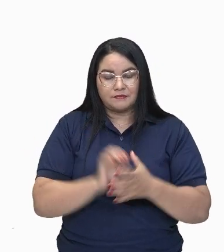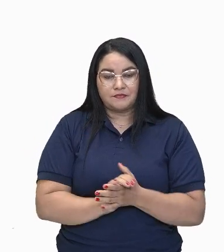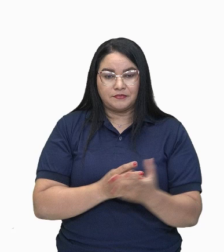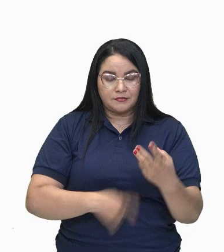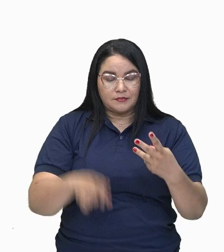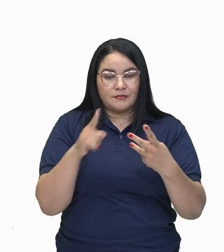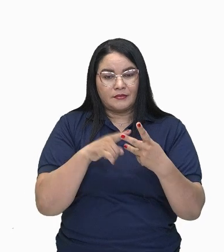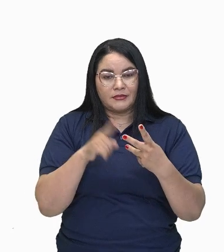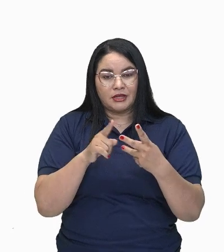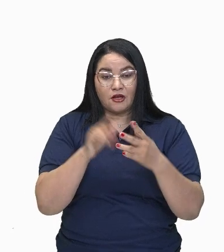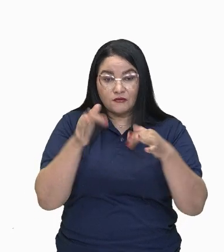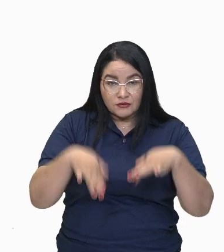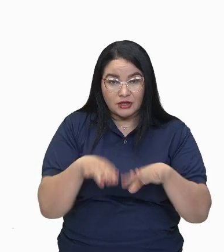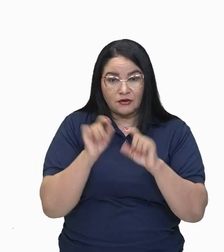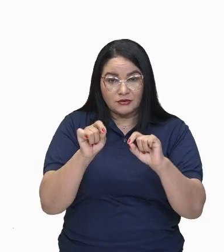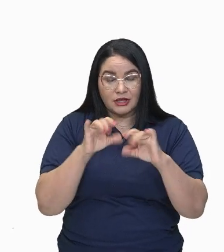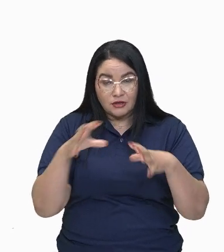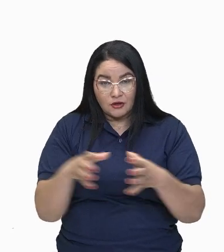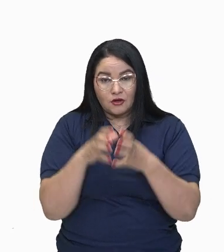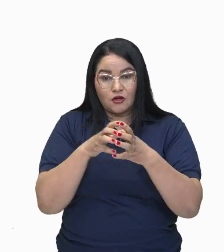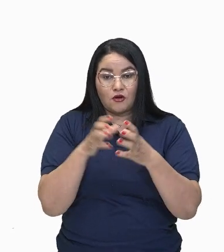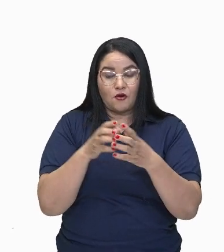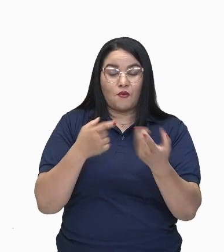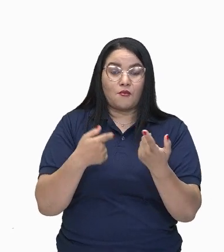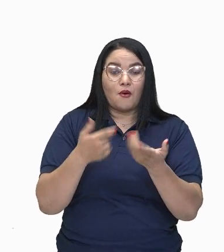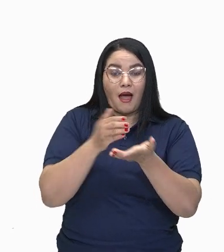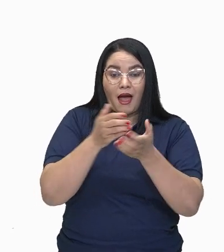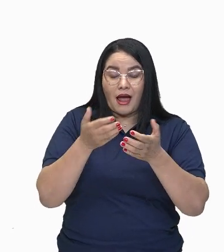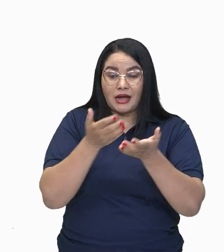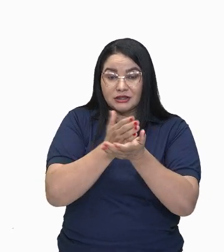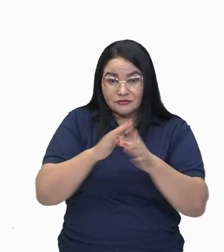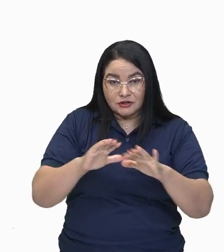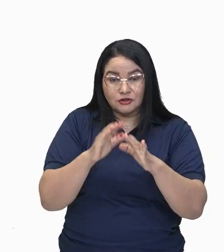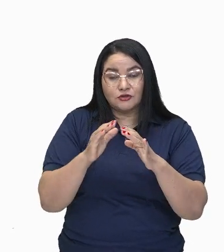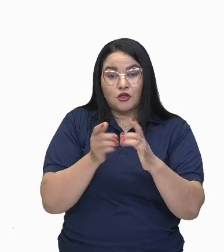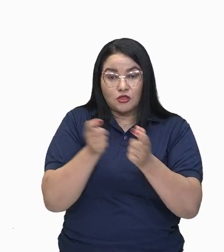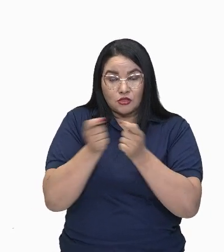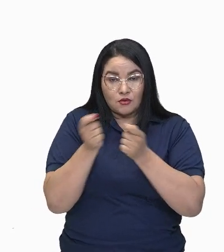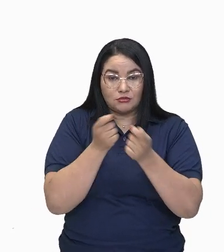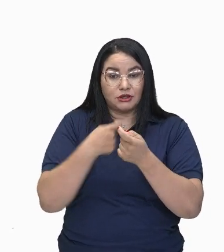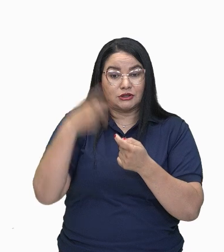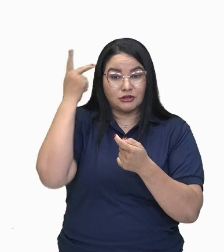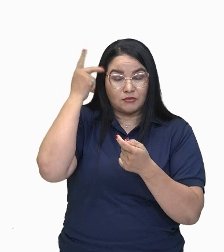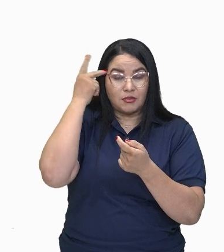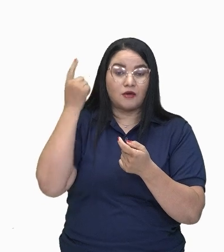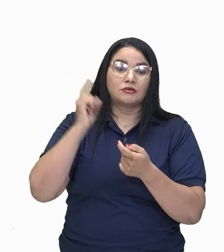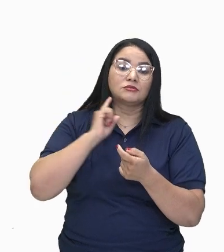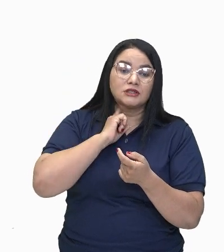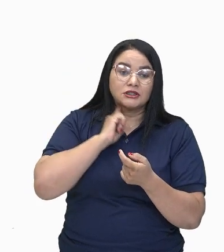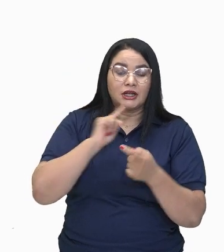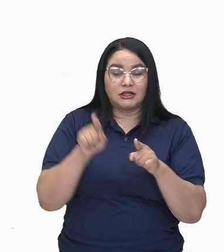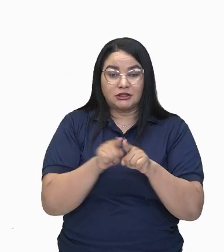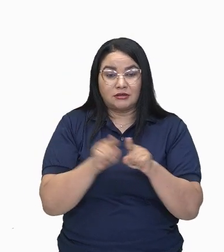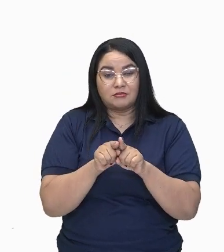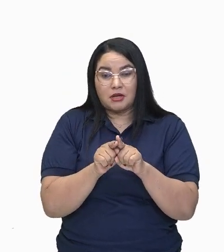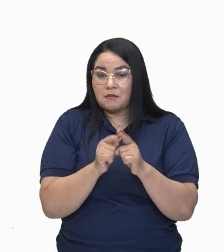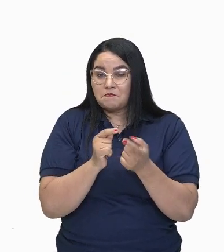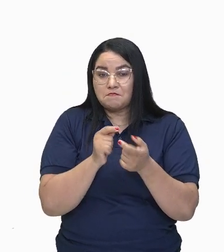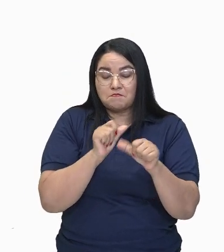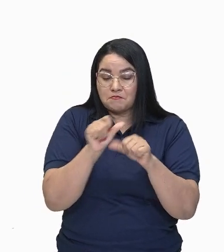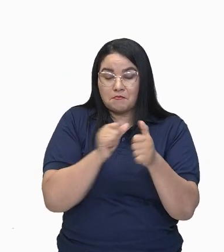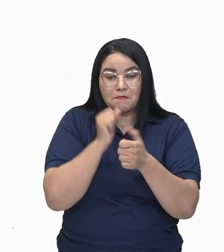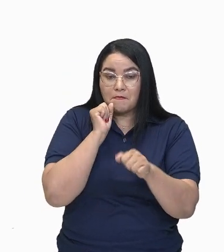hegemonia paulista e mineira, né? O domínio político de São Paulo e Minas Gerais foi